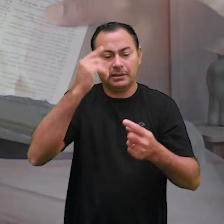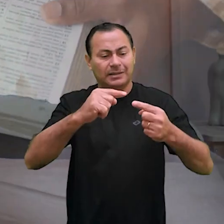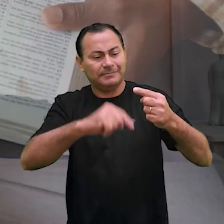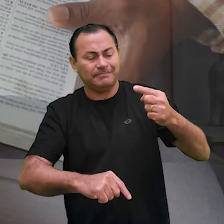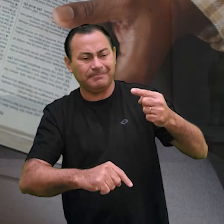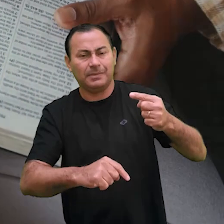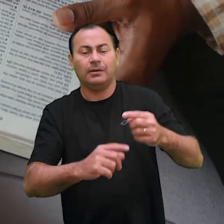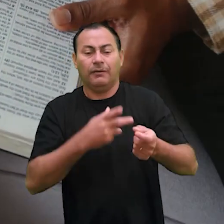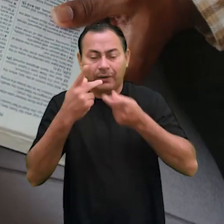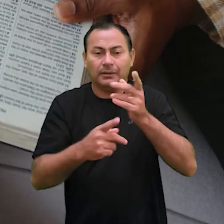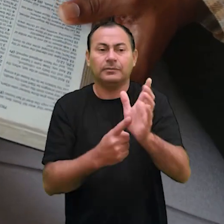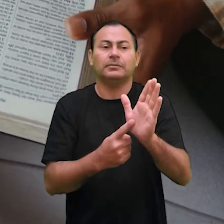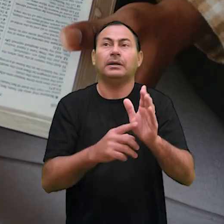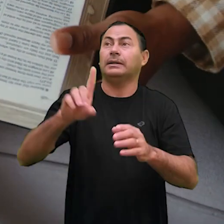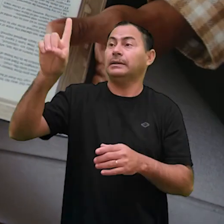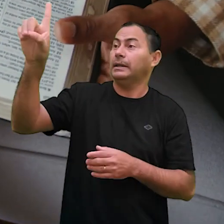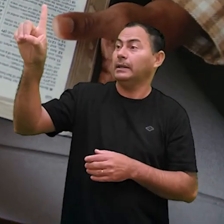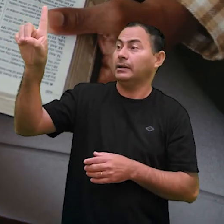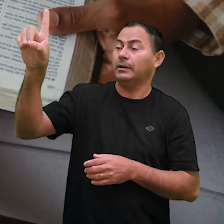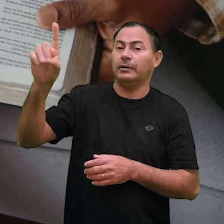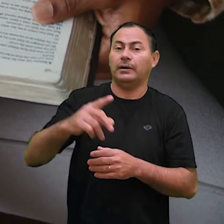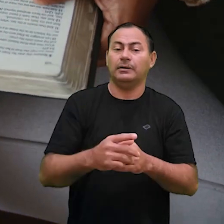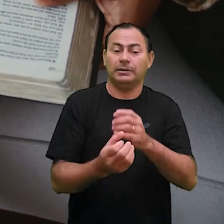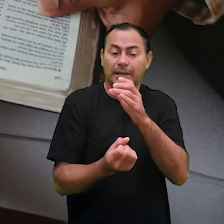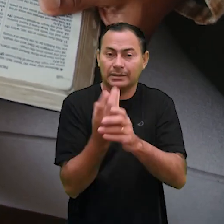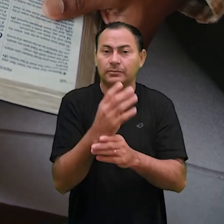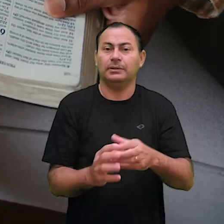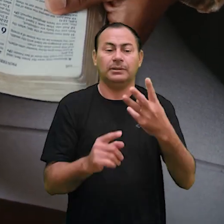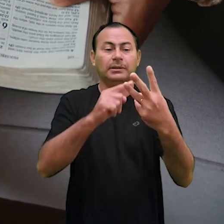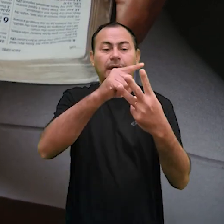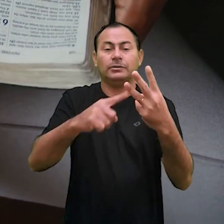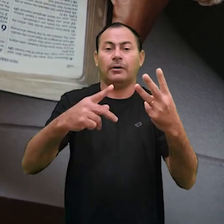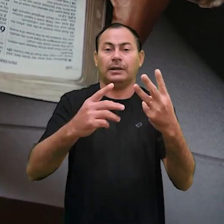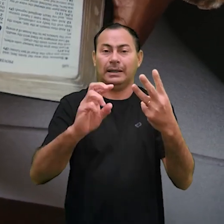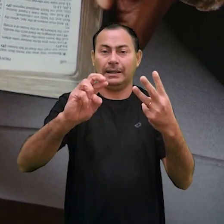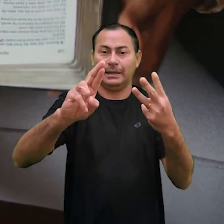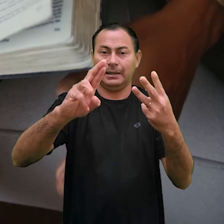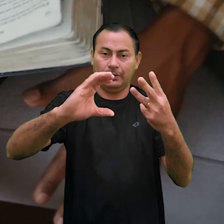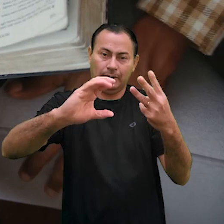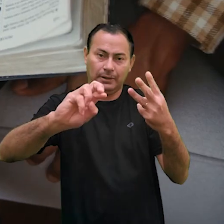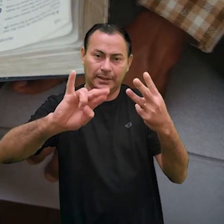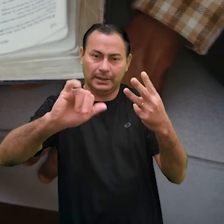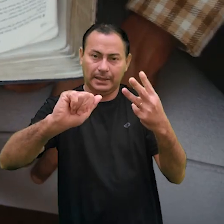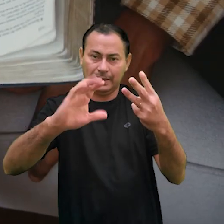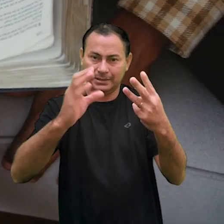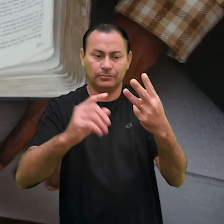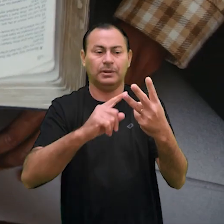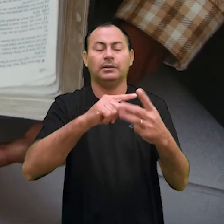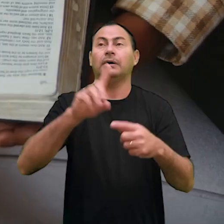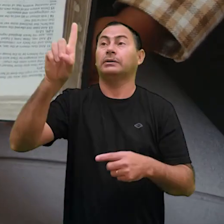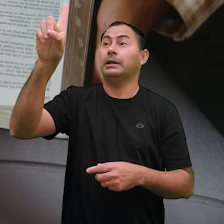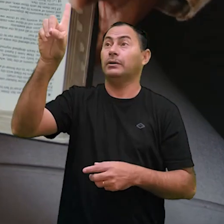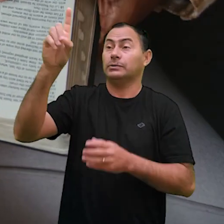É aqui que eles discordam. A expressão Deus e bara aparece 3 vezes no relato bíblico